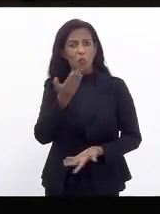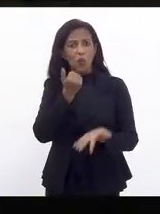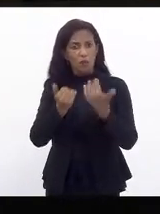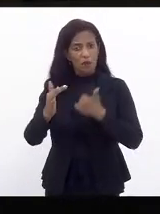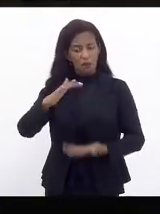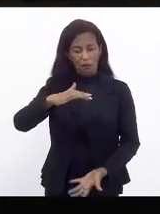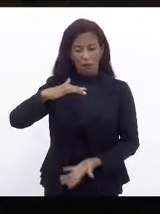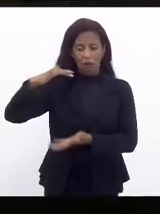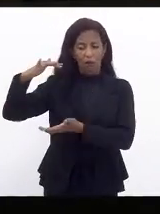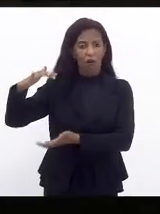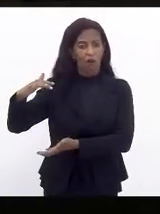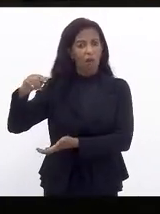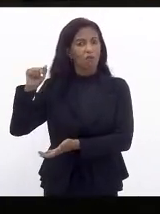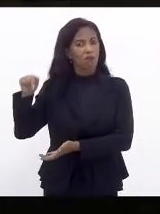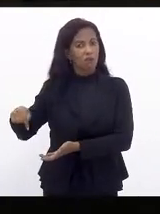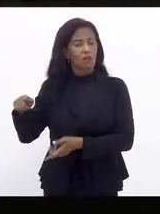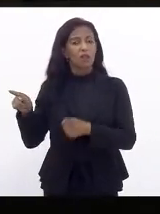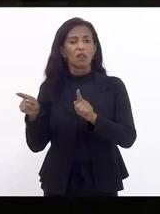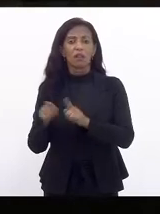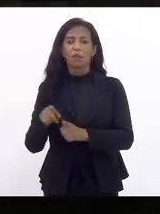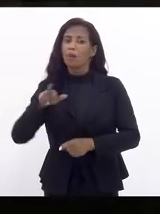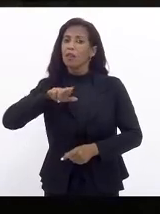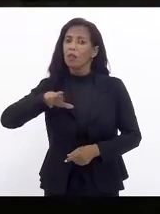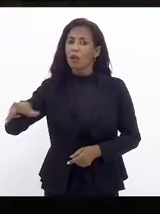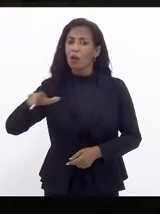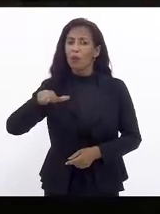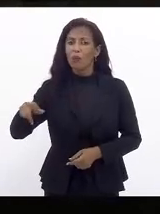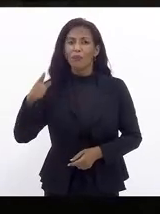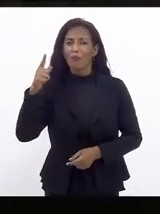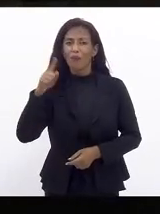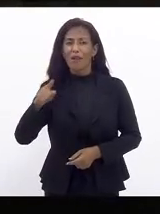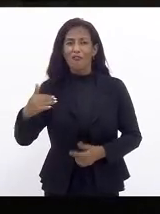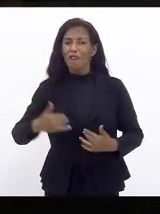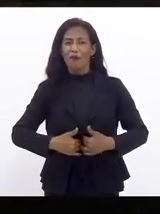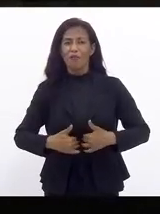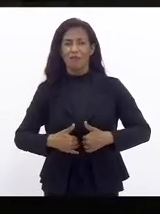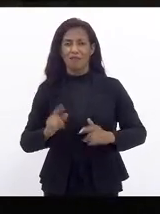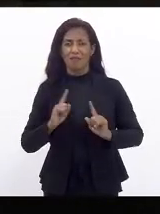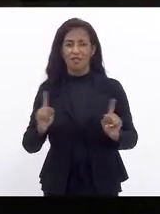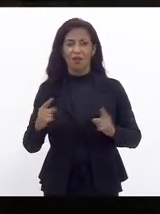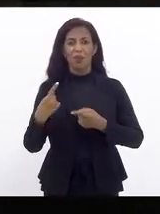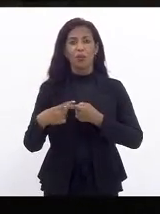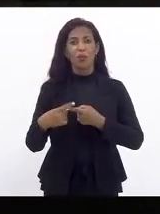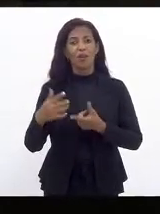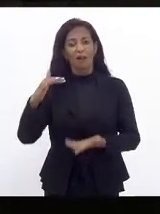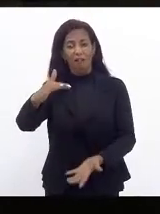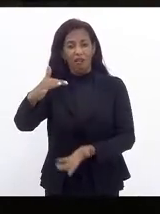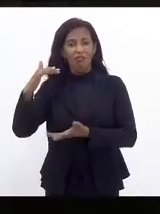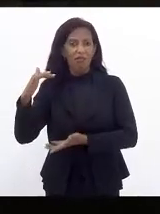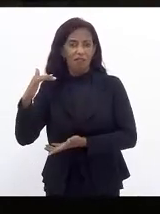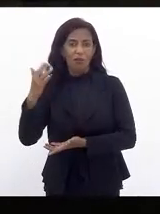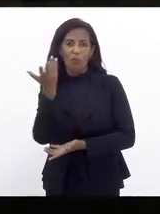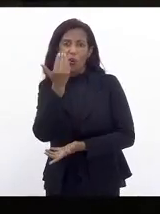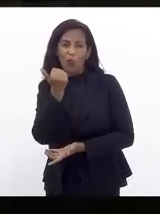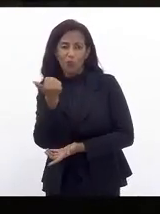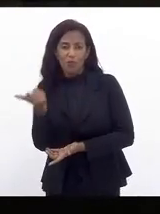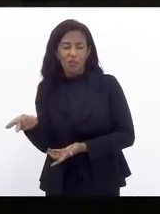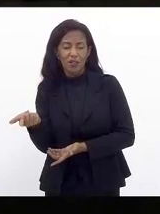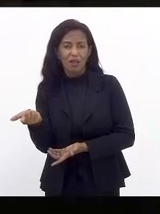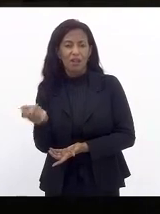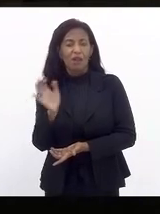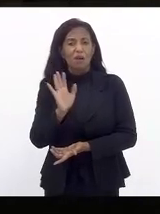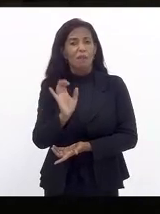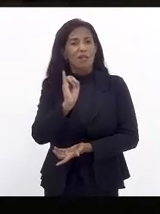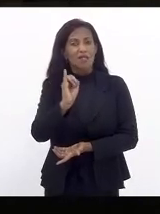básica, ela também não é considerada uma pessoa faminta, porque ela recebe uma cesta básica, mas se ela